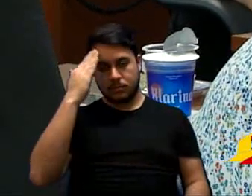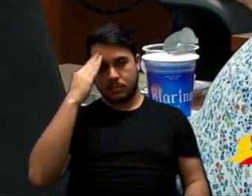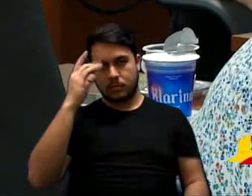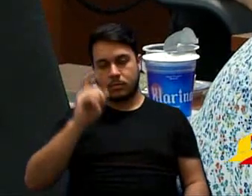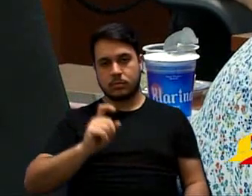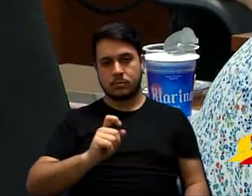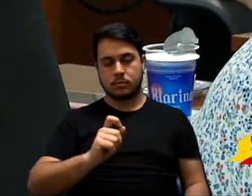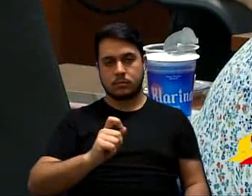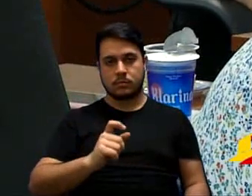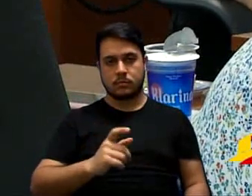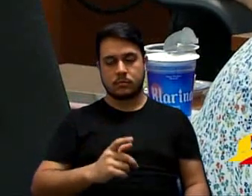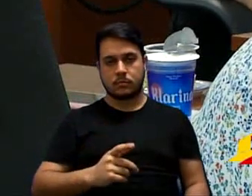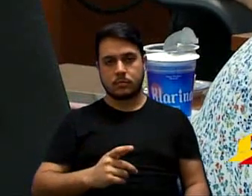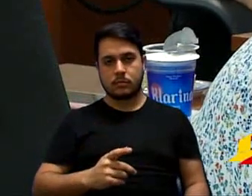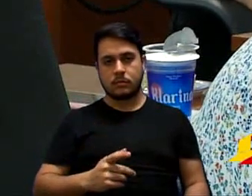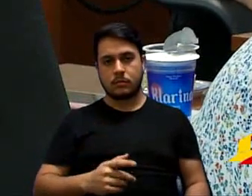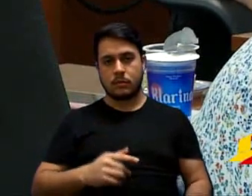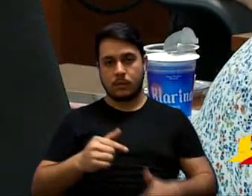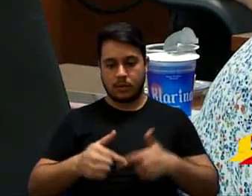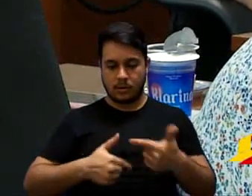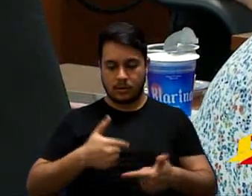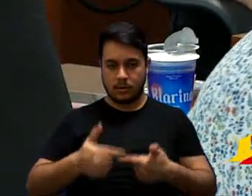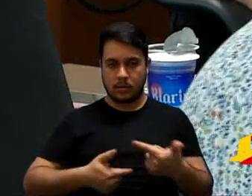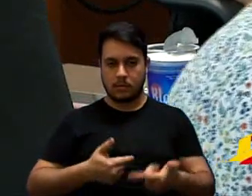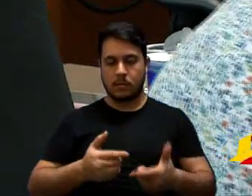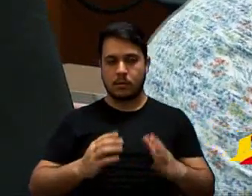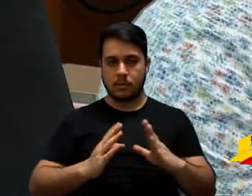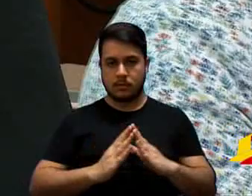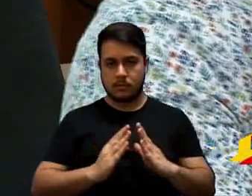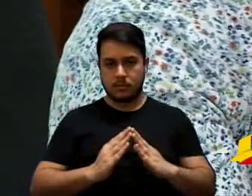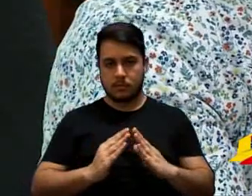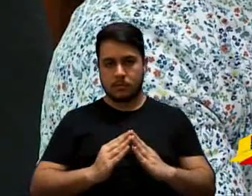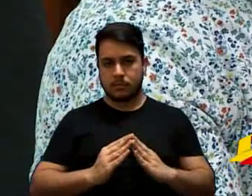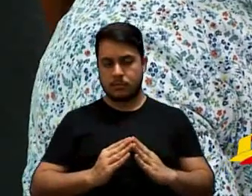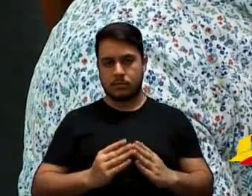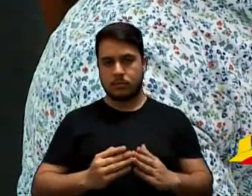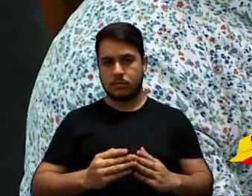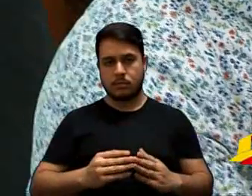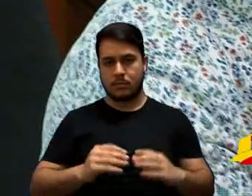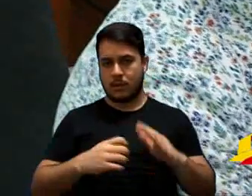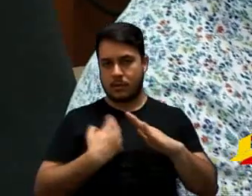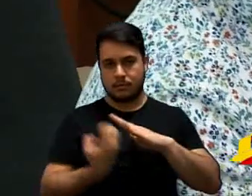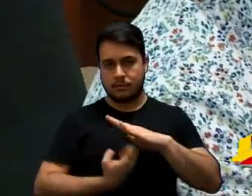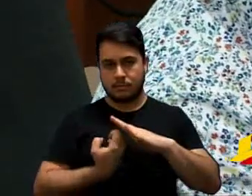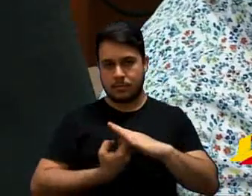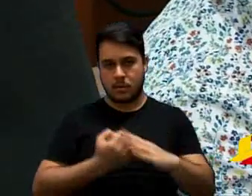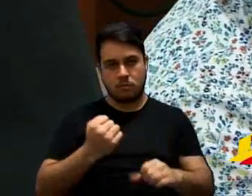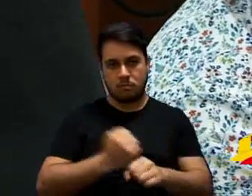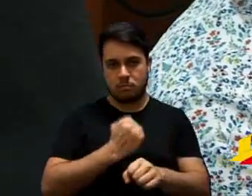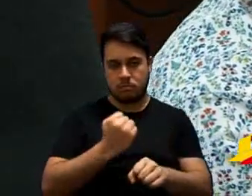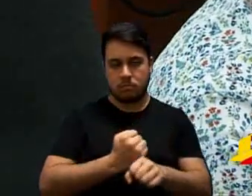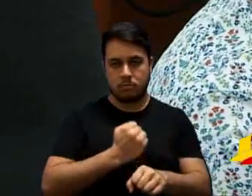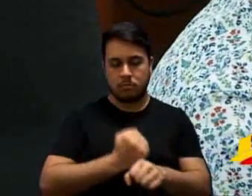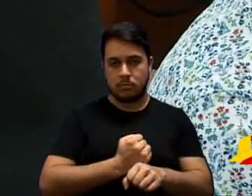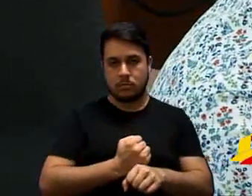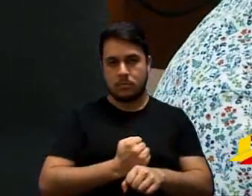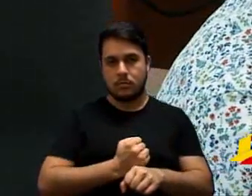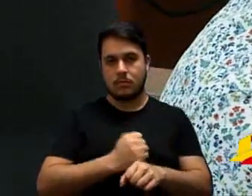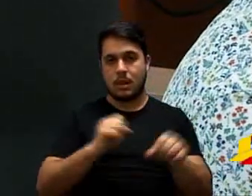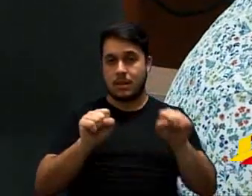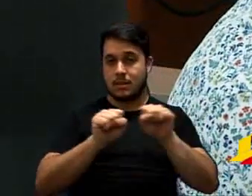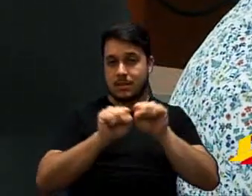por conta da imobiliária thá e caas cursos todas as construtoras já era já foi porque esse sistema é satanizado